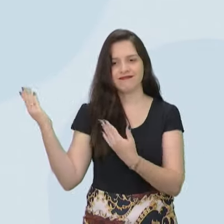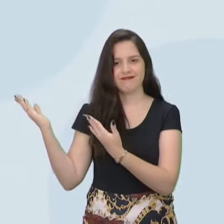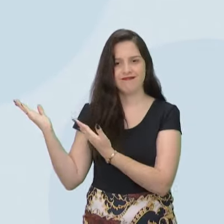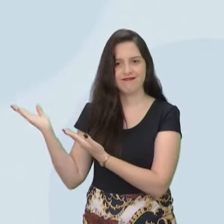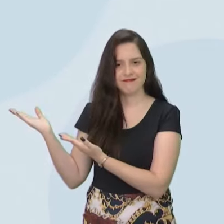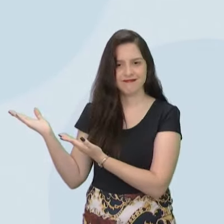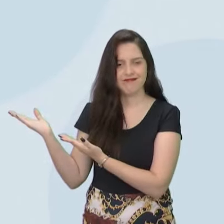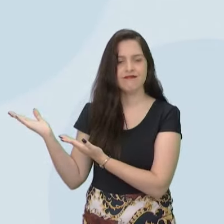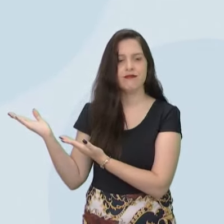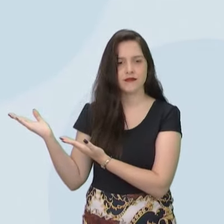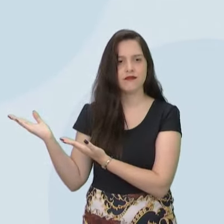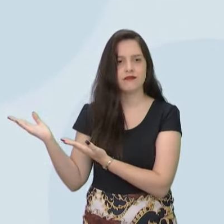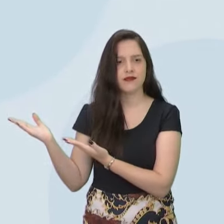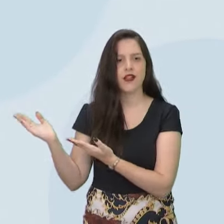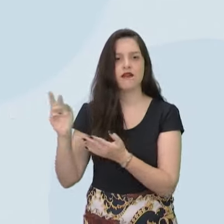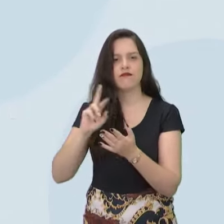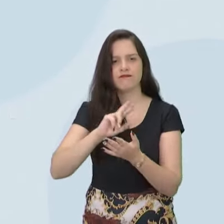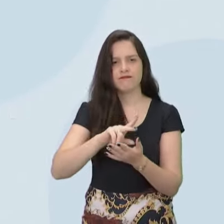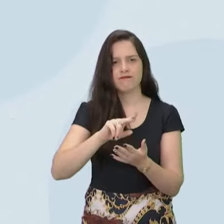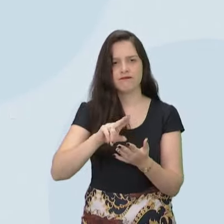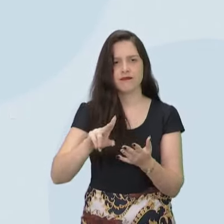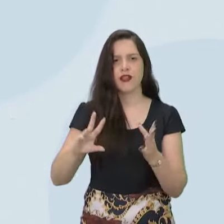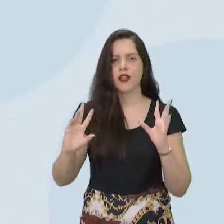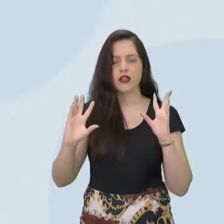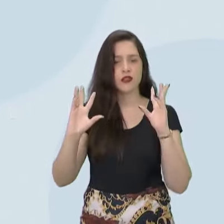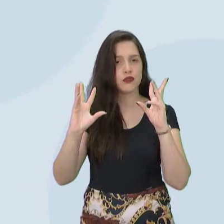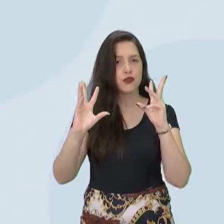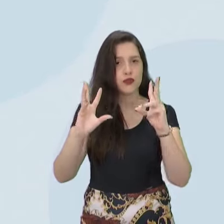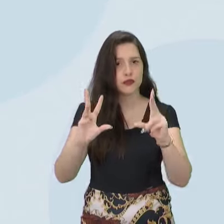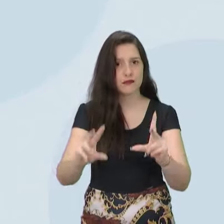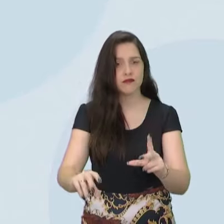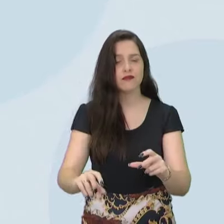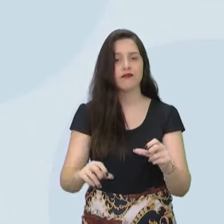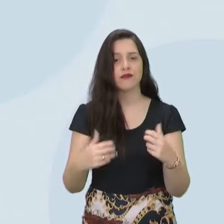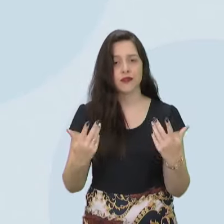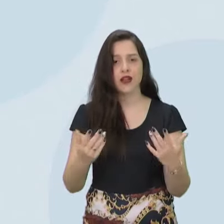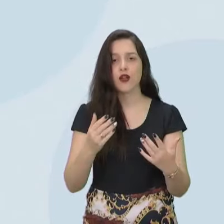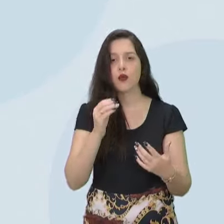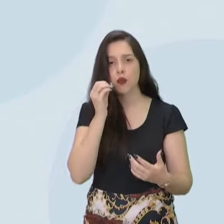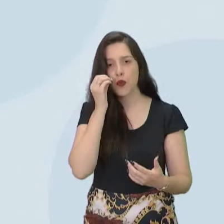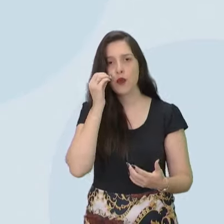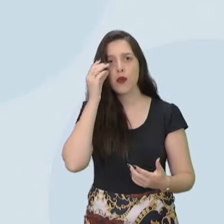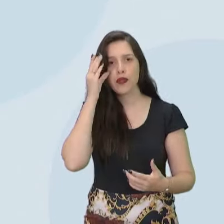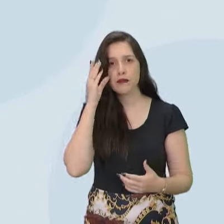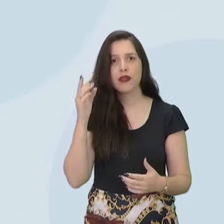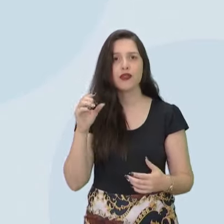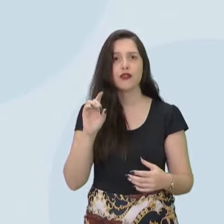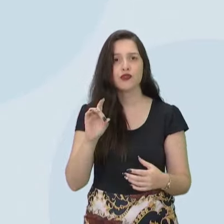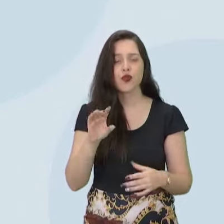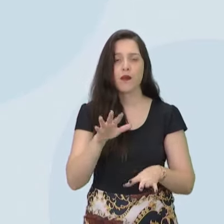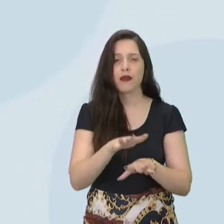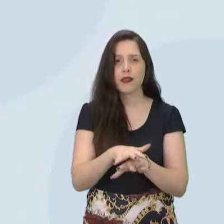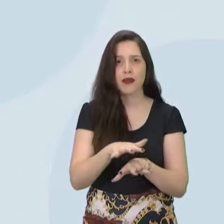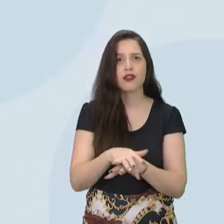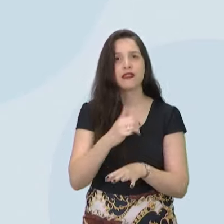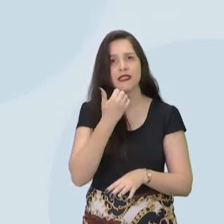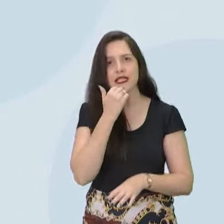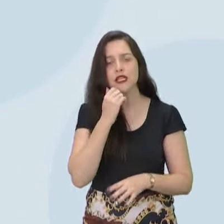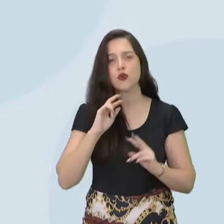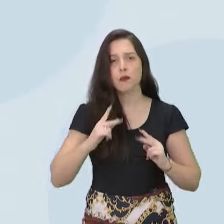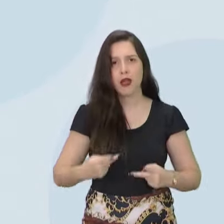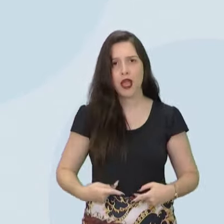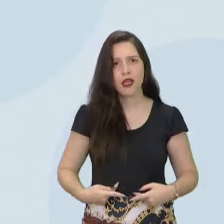eixos estruturantes para todas as áreas de conhecimento, tá? Não só para matemática e ciências humanas.